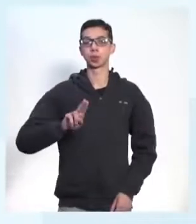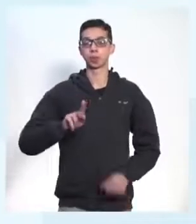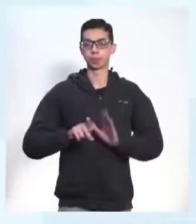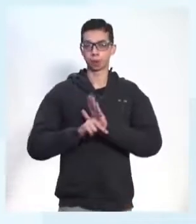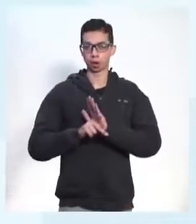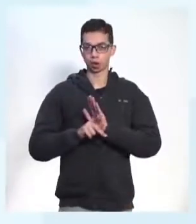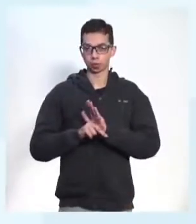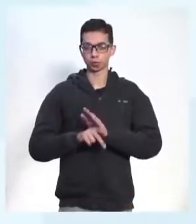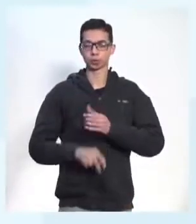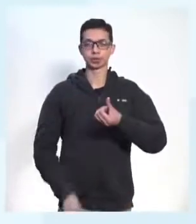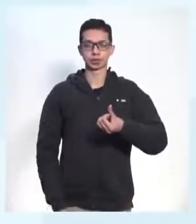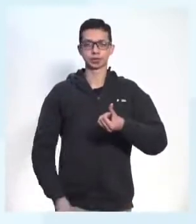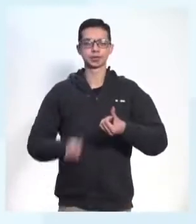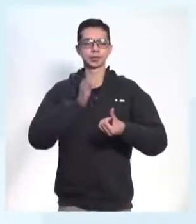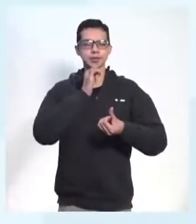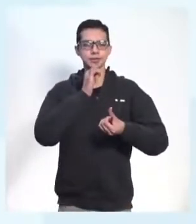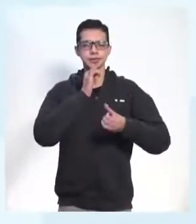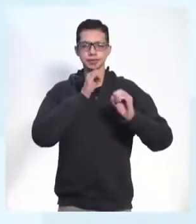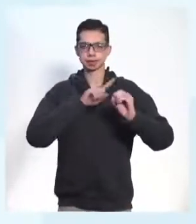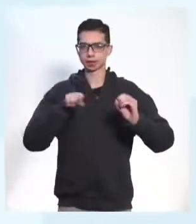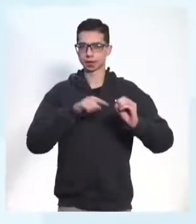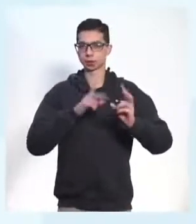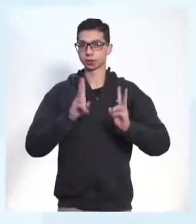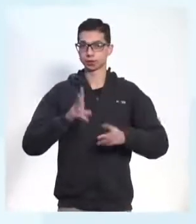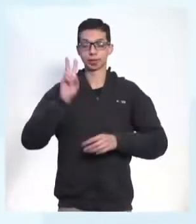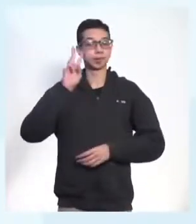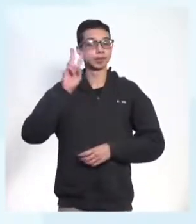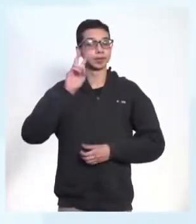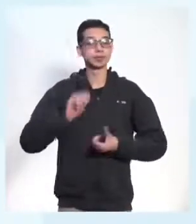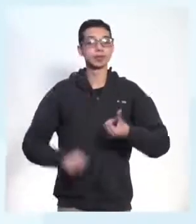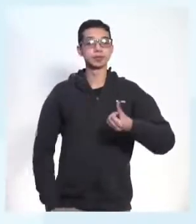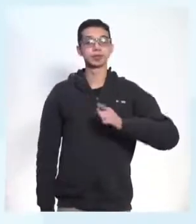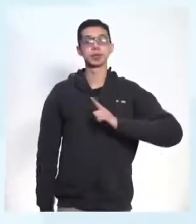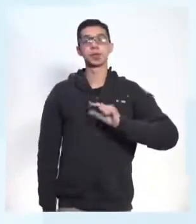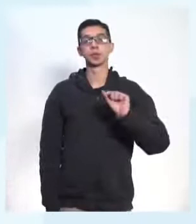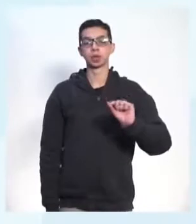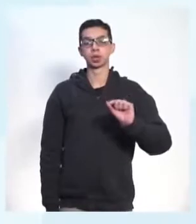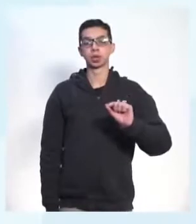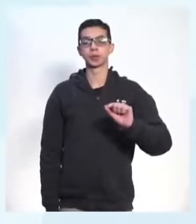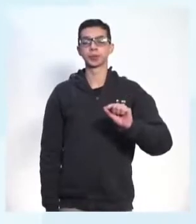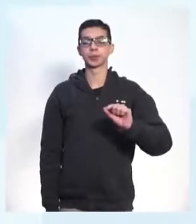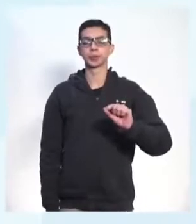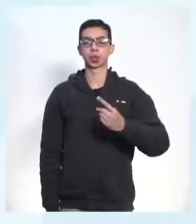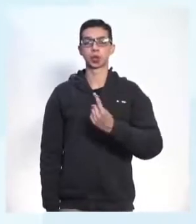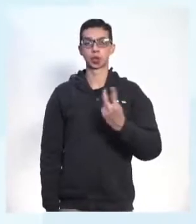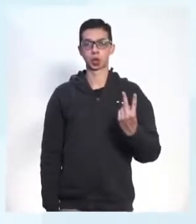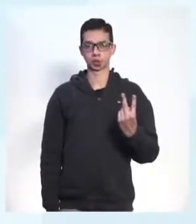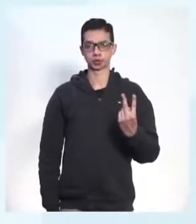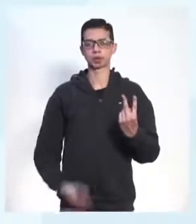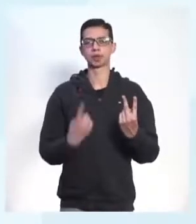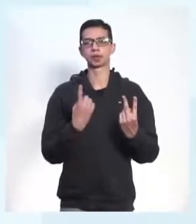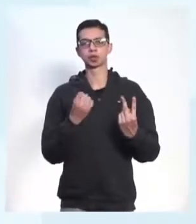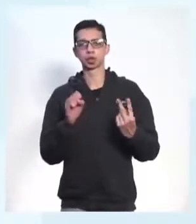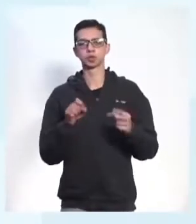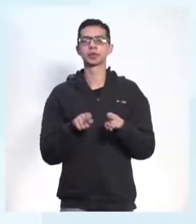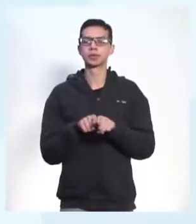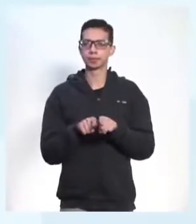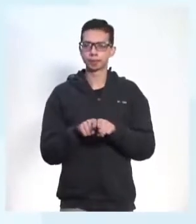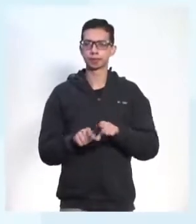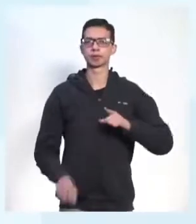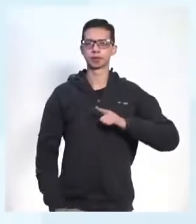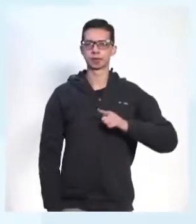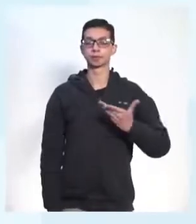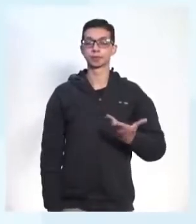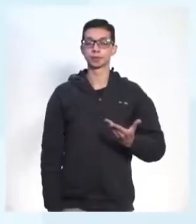0, sempre lembrando isso, o 6, eu tenho o 12 e eu tenho o 18. Esses são os 3